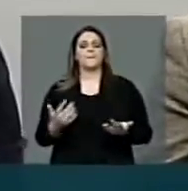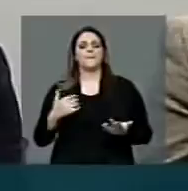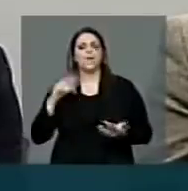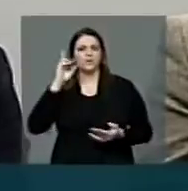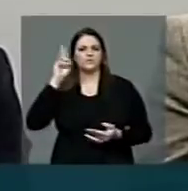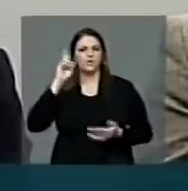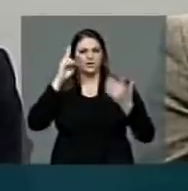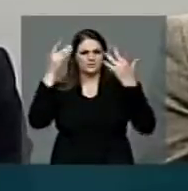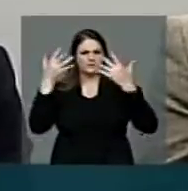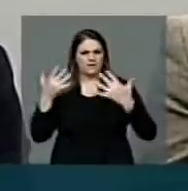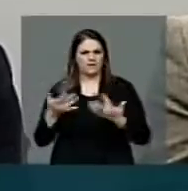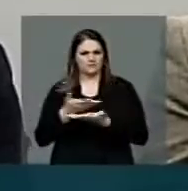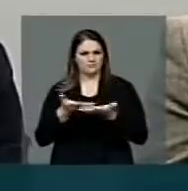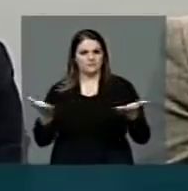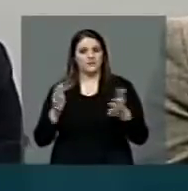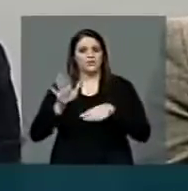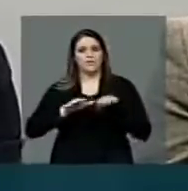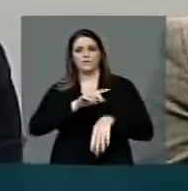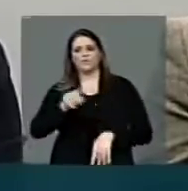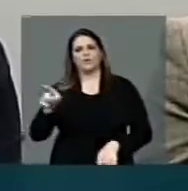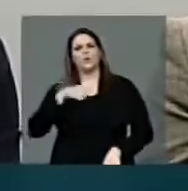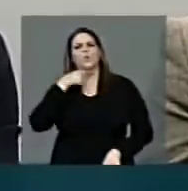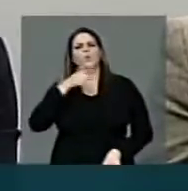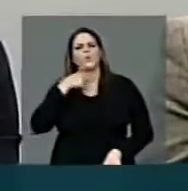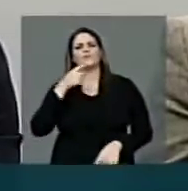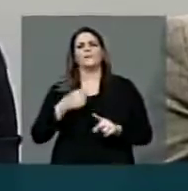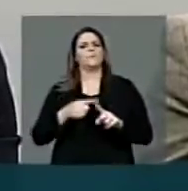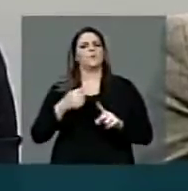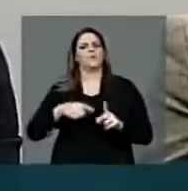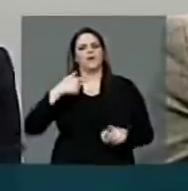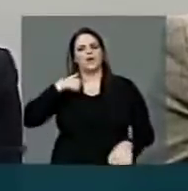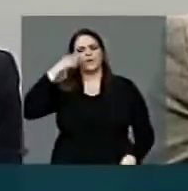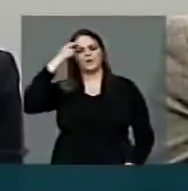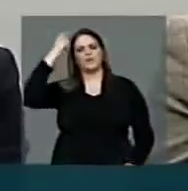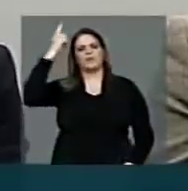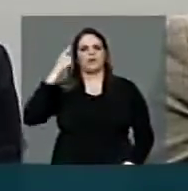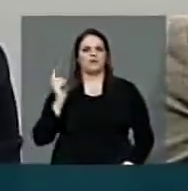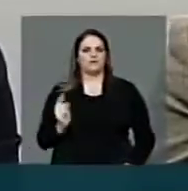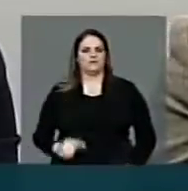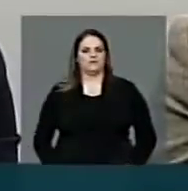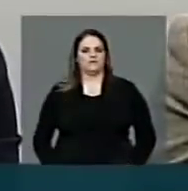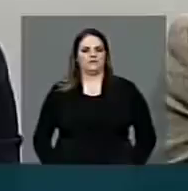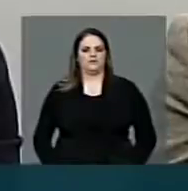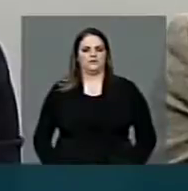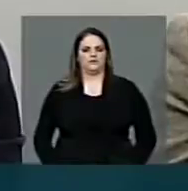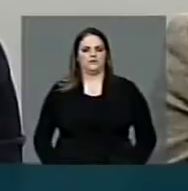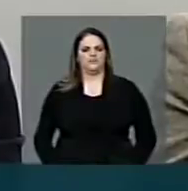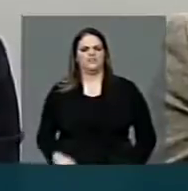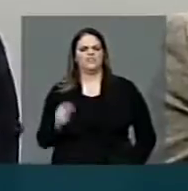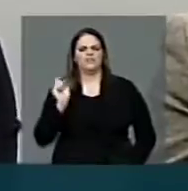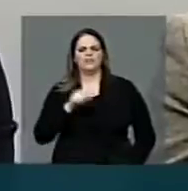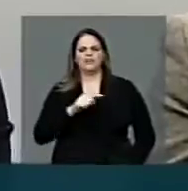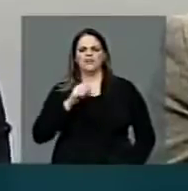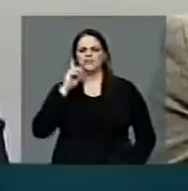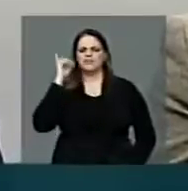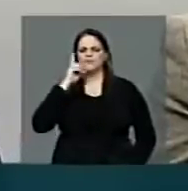perguntar, primeiro, por que é que eu tive essa ideia? Eu já ouvi muito isso. Esse deputado